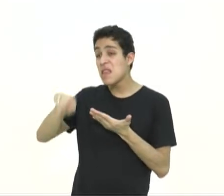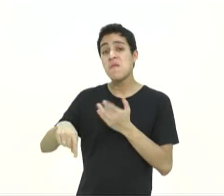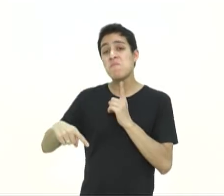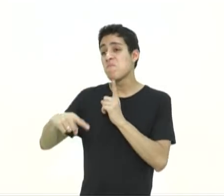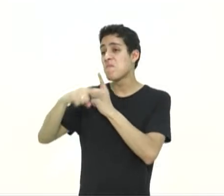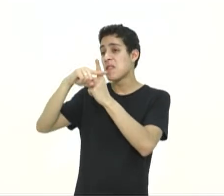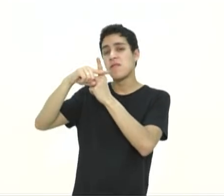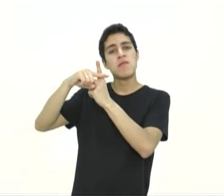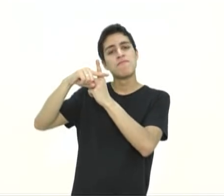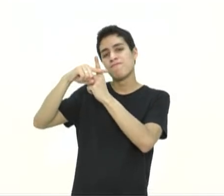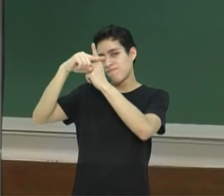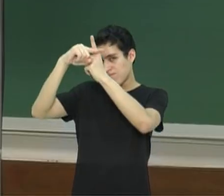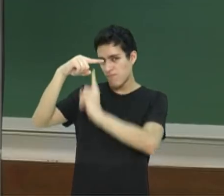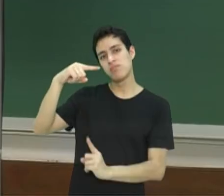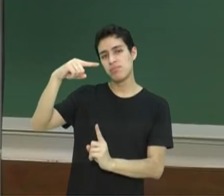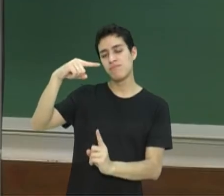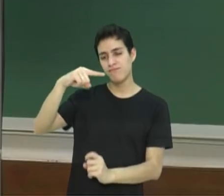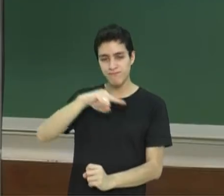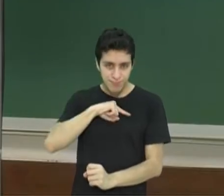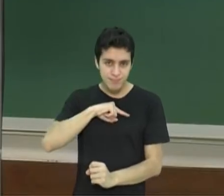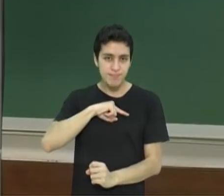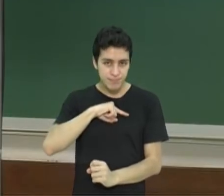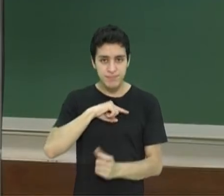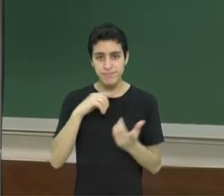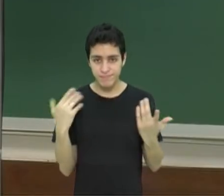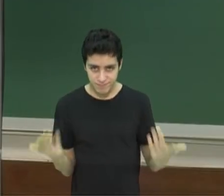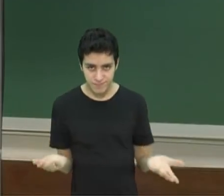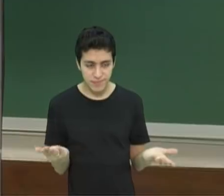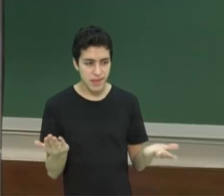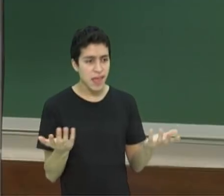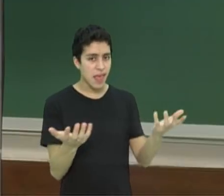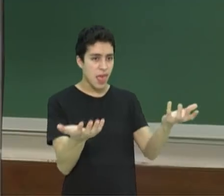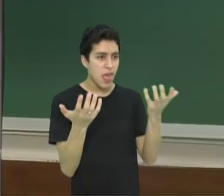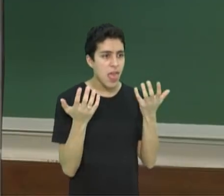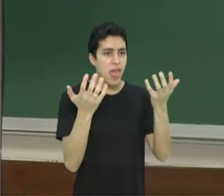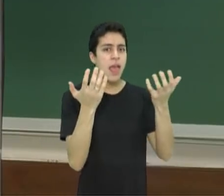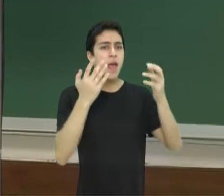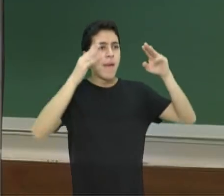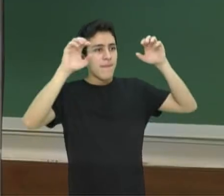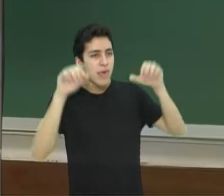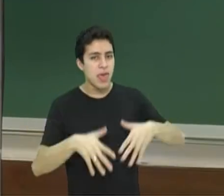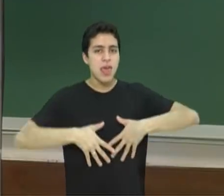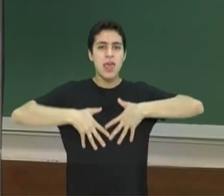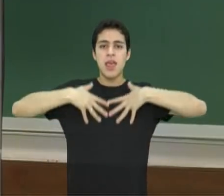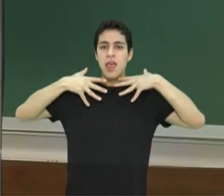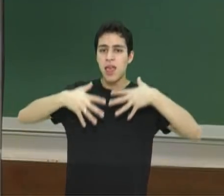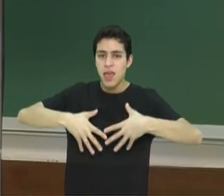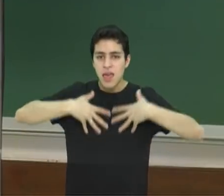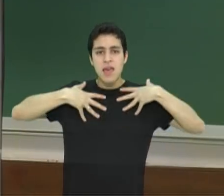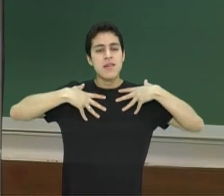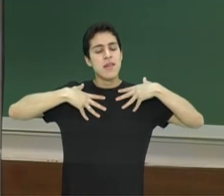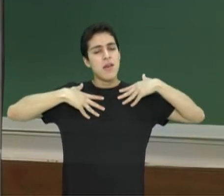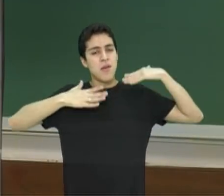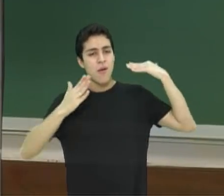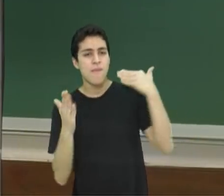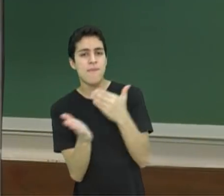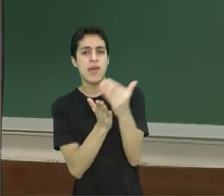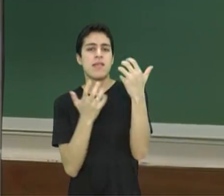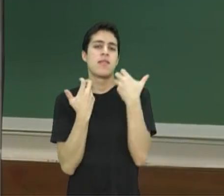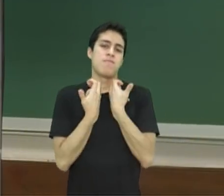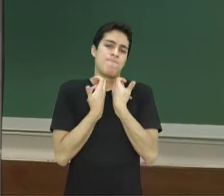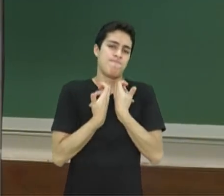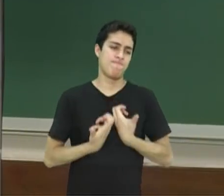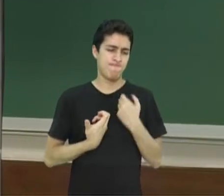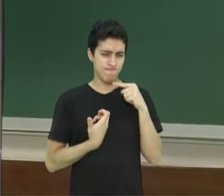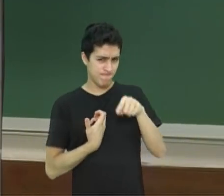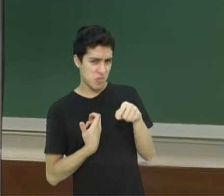nenhum bem-estar. Então, de tanto querer ter bem-estar, você acaba ficando cansado. Será que vale a pena? Eu acho